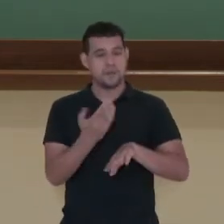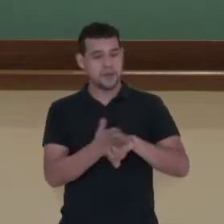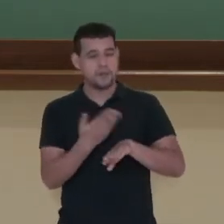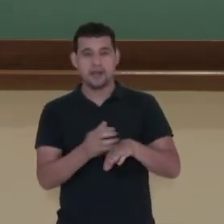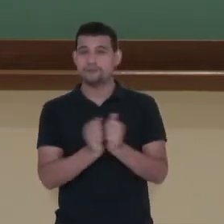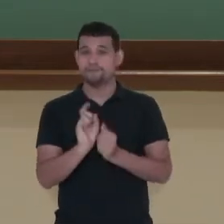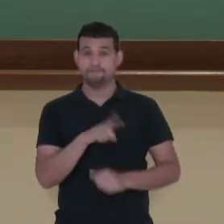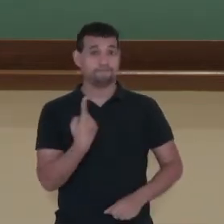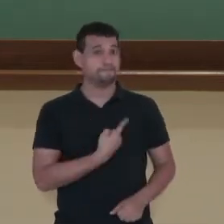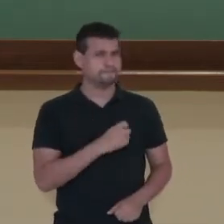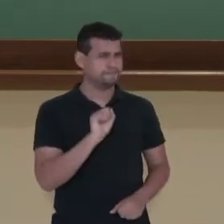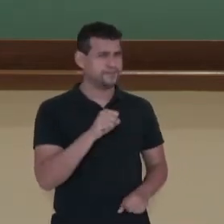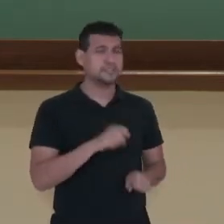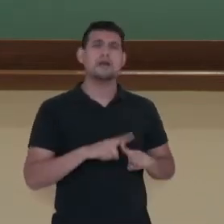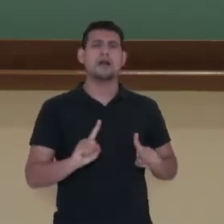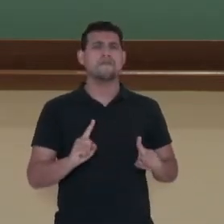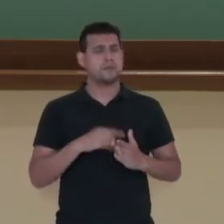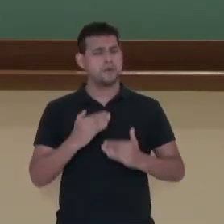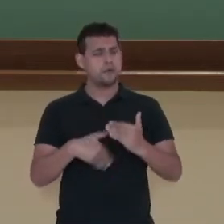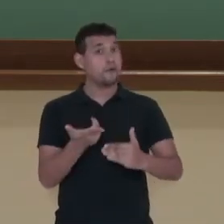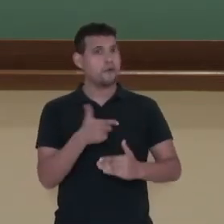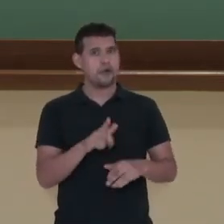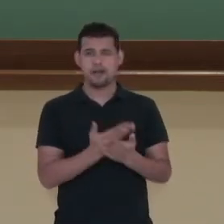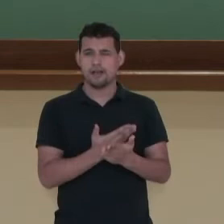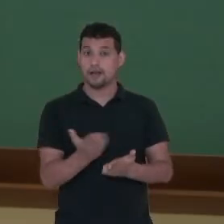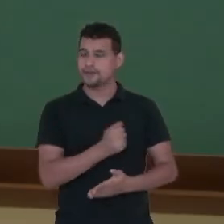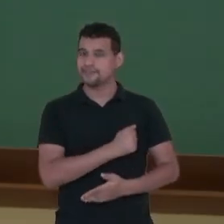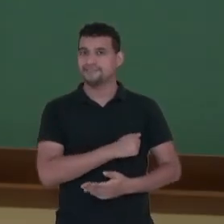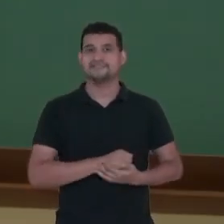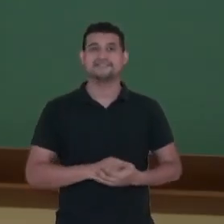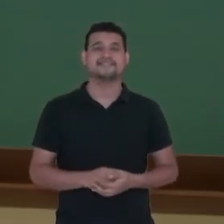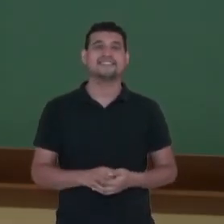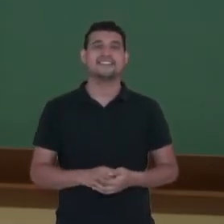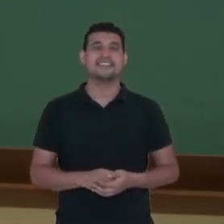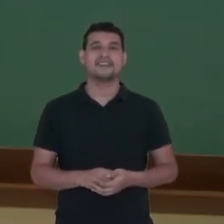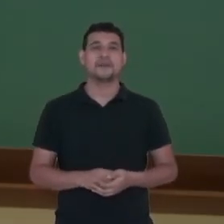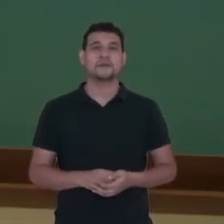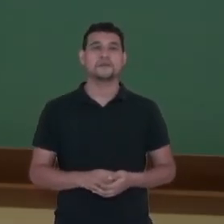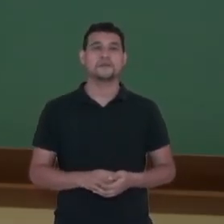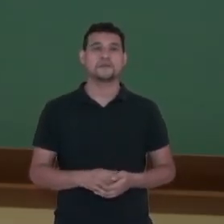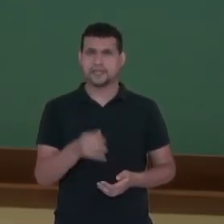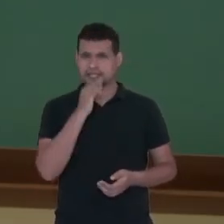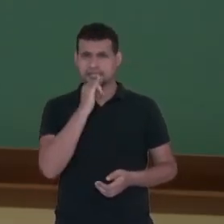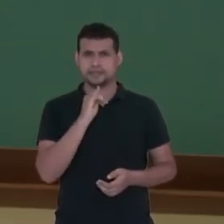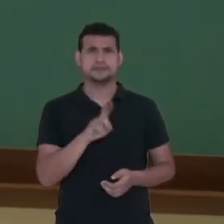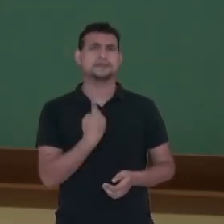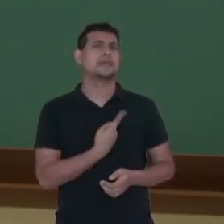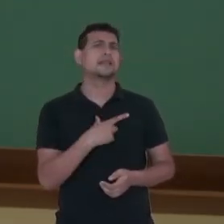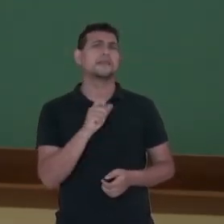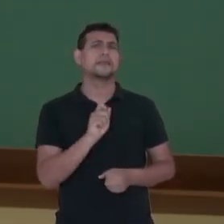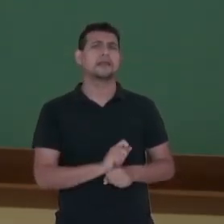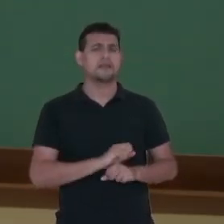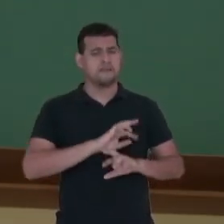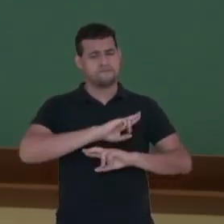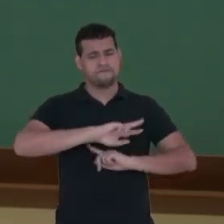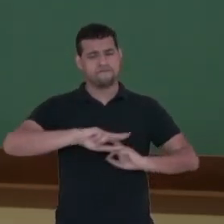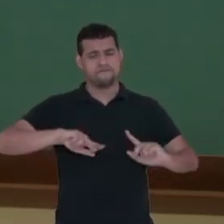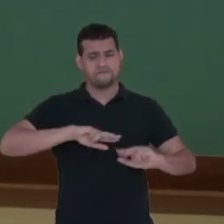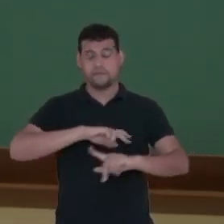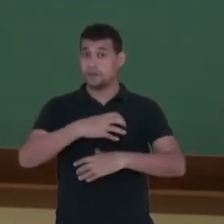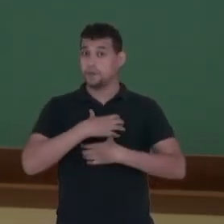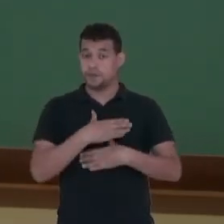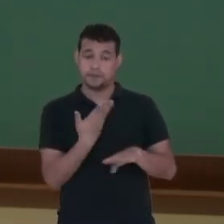com a gente. Então vamos dar sequência agora na aula? Nós também temos outras formas de